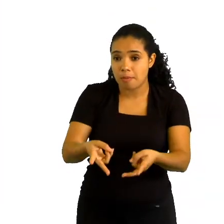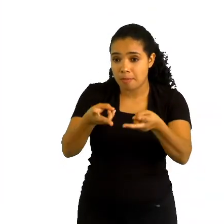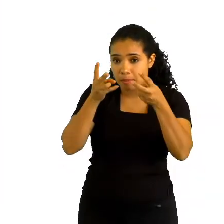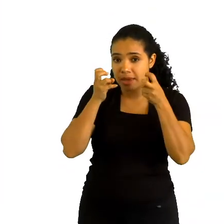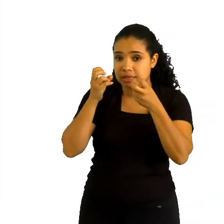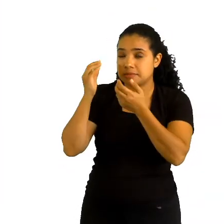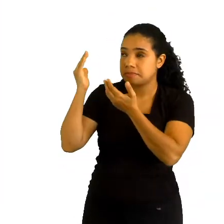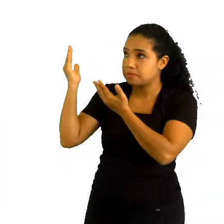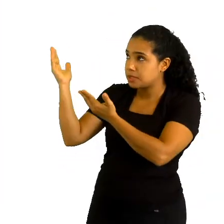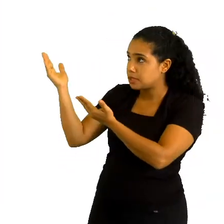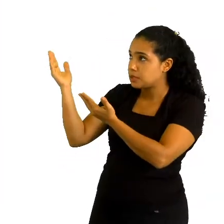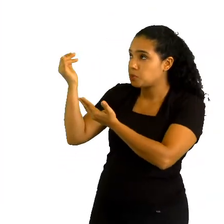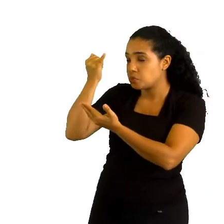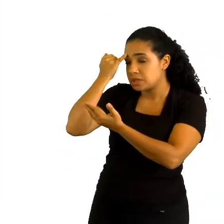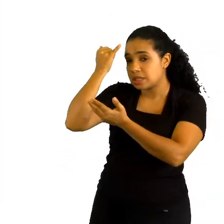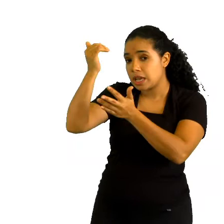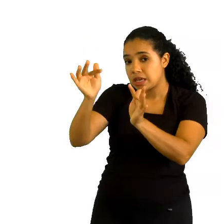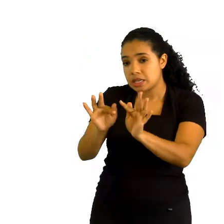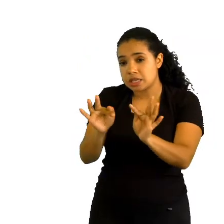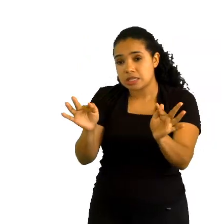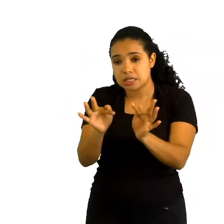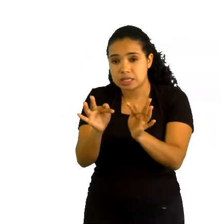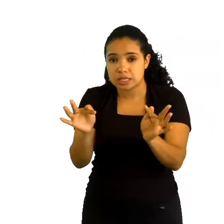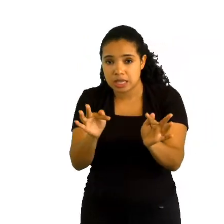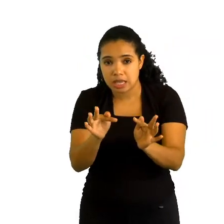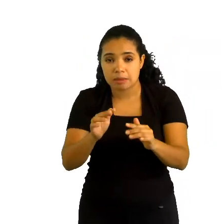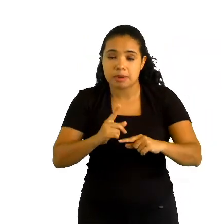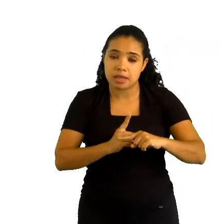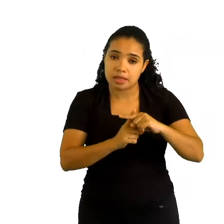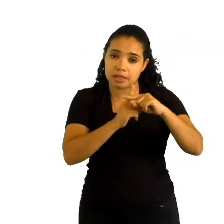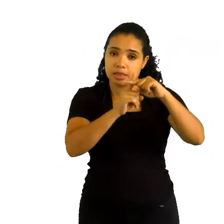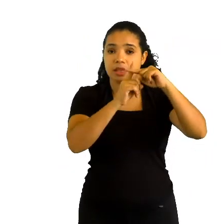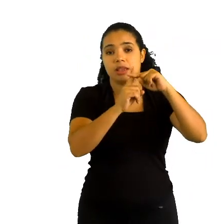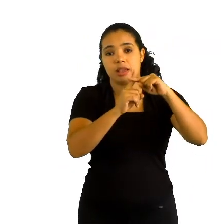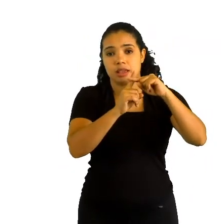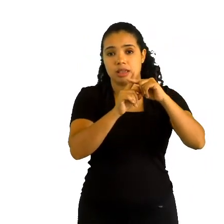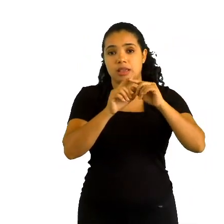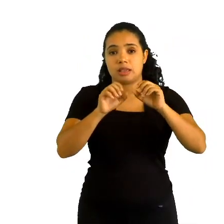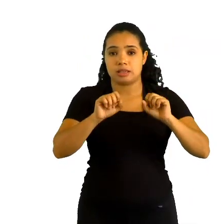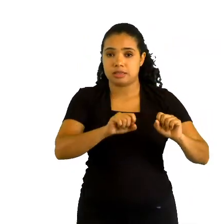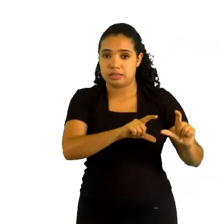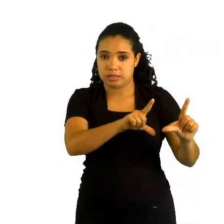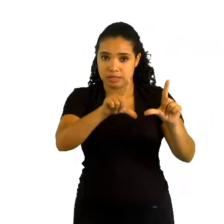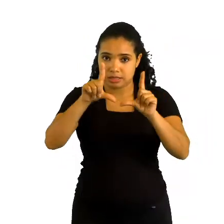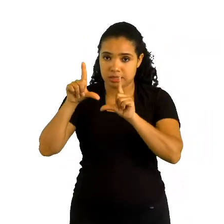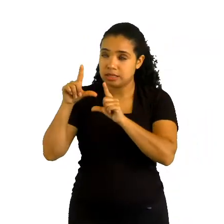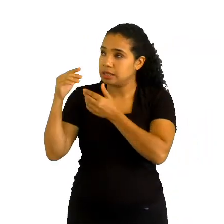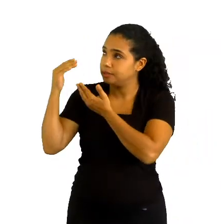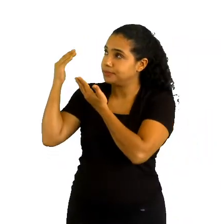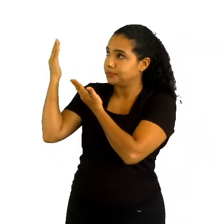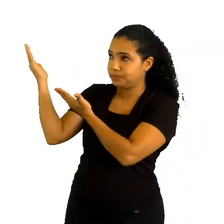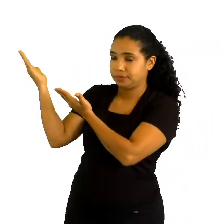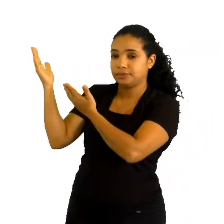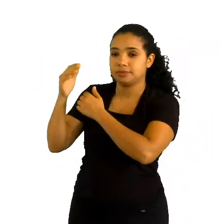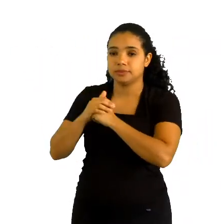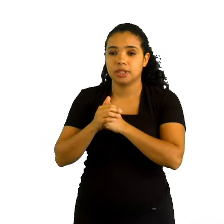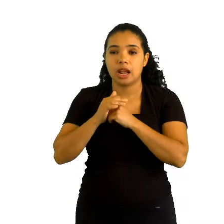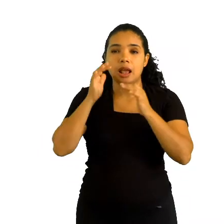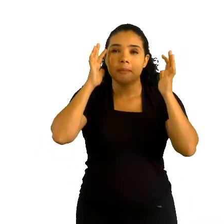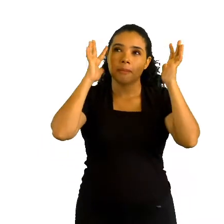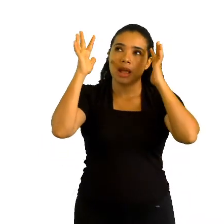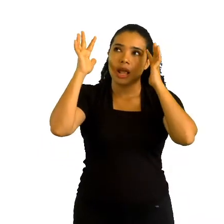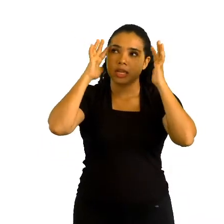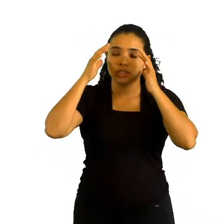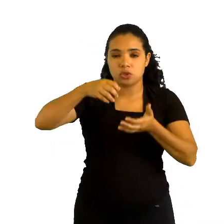então, uma ideia simples de adição que está aí no slide de vocês. Uma adição. Imaginem só